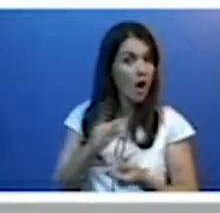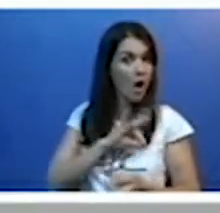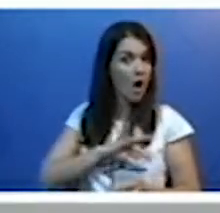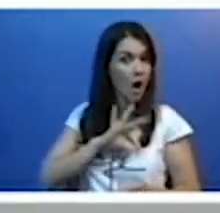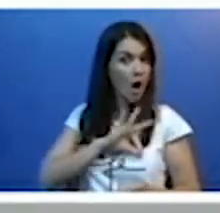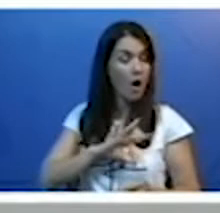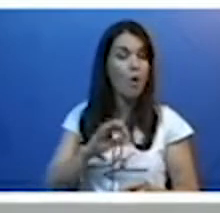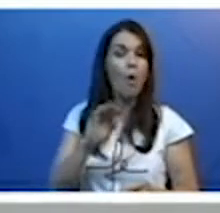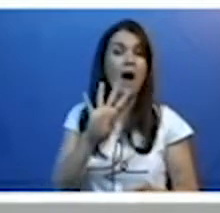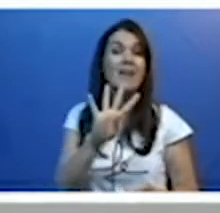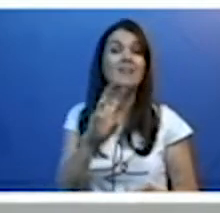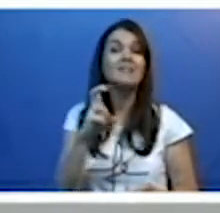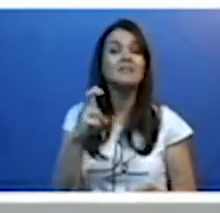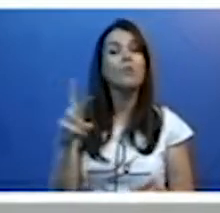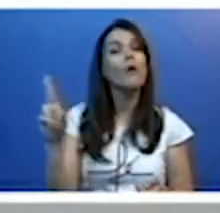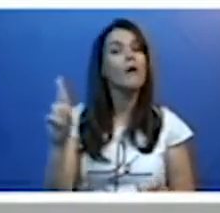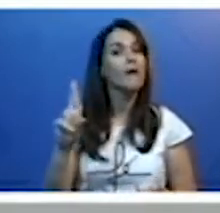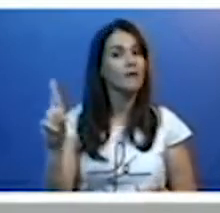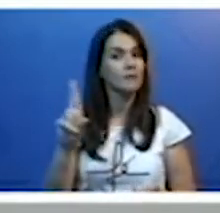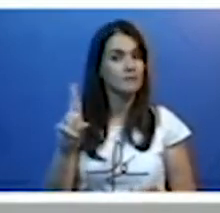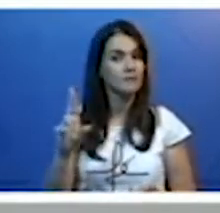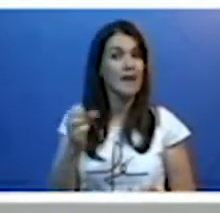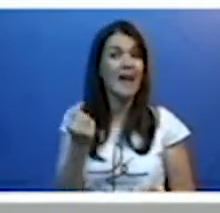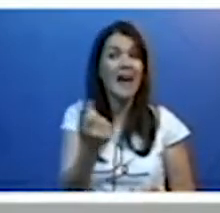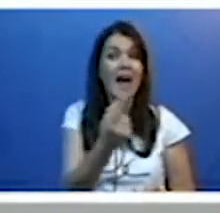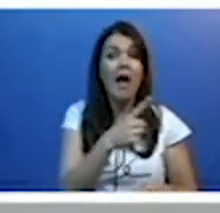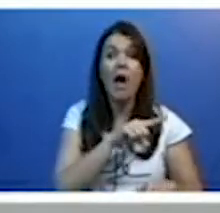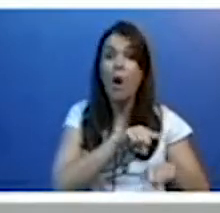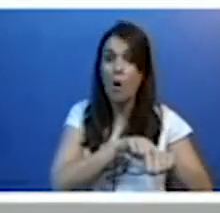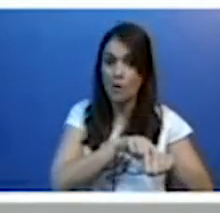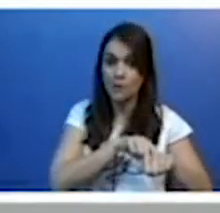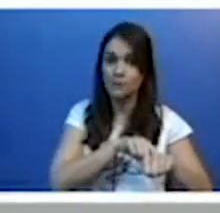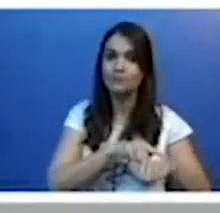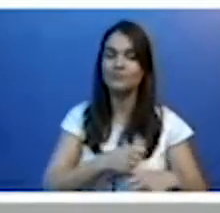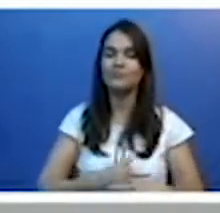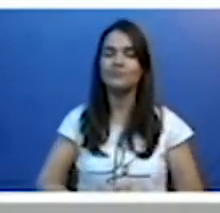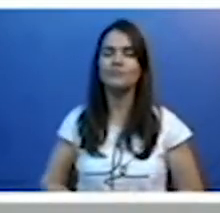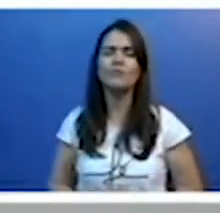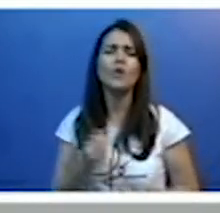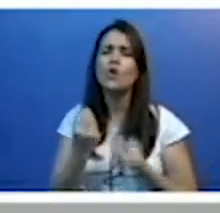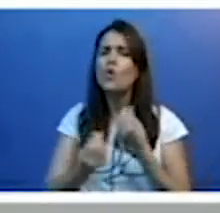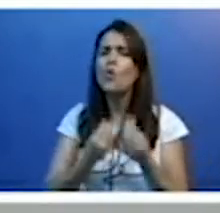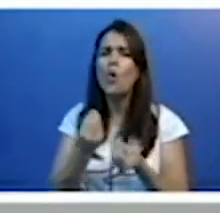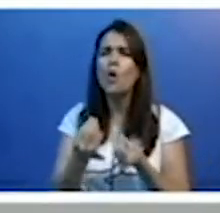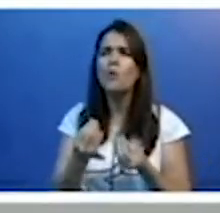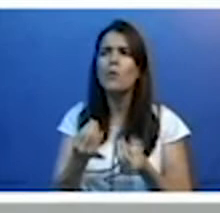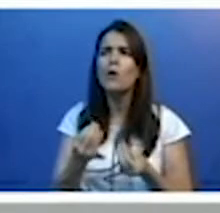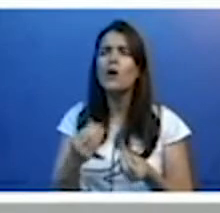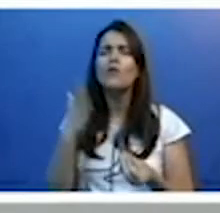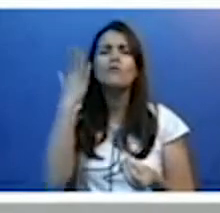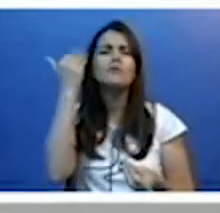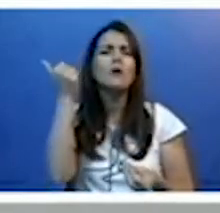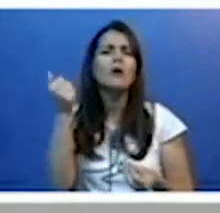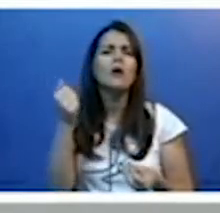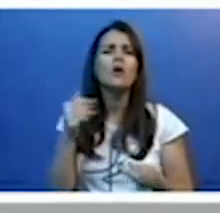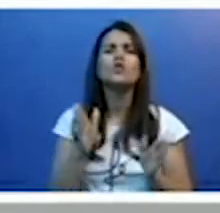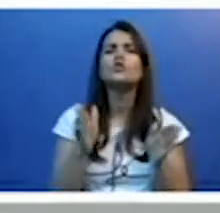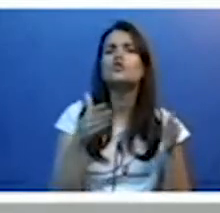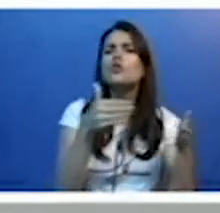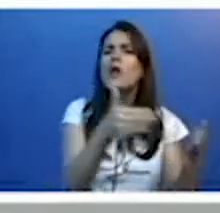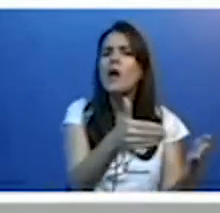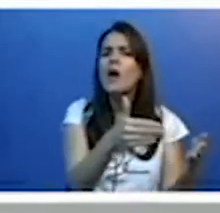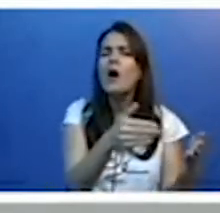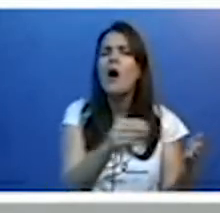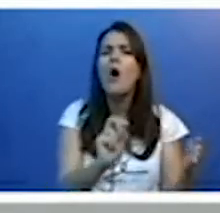45 reais, ok? Como que a gente determina se isso aqui é uma